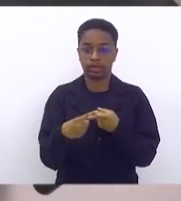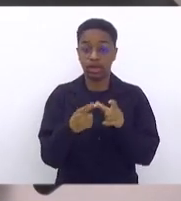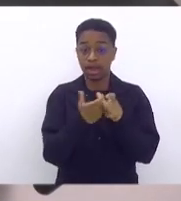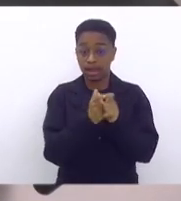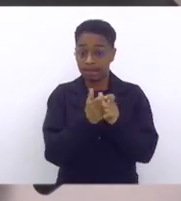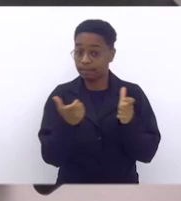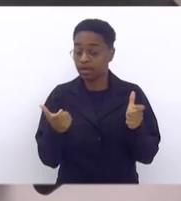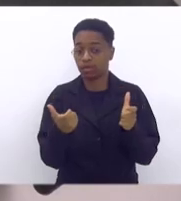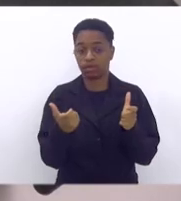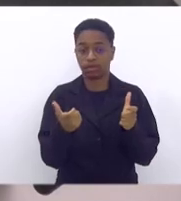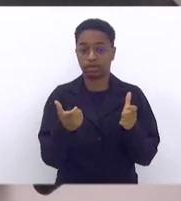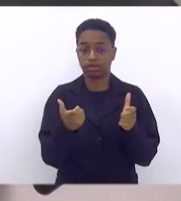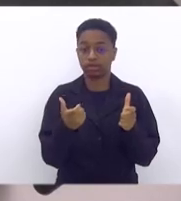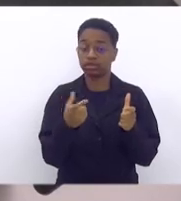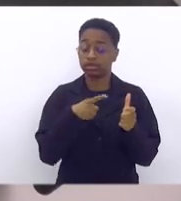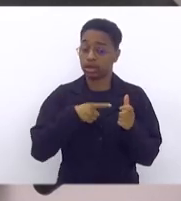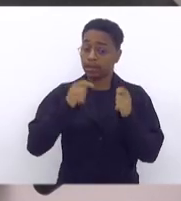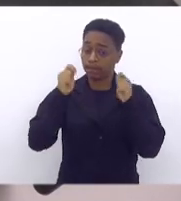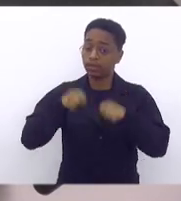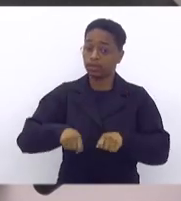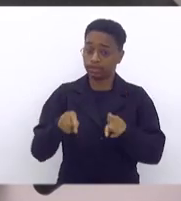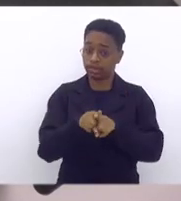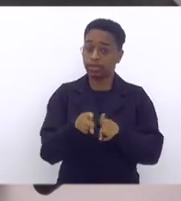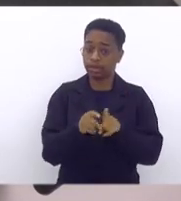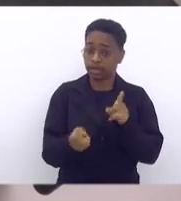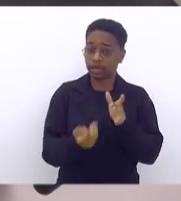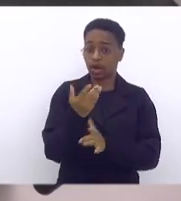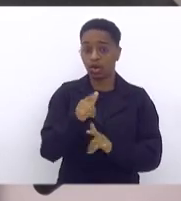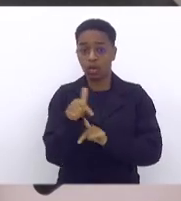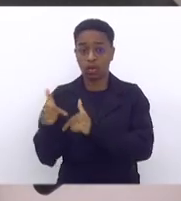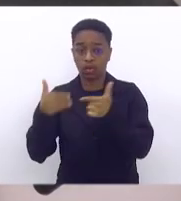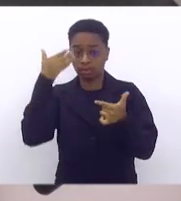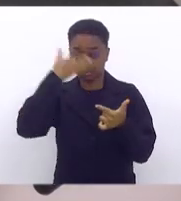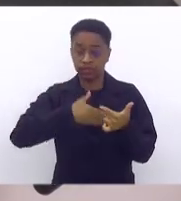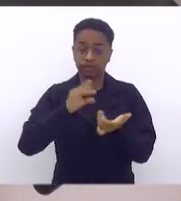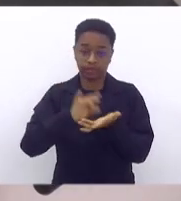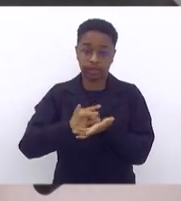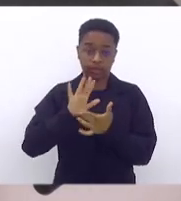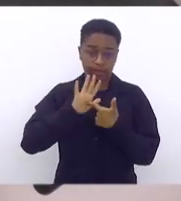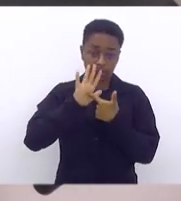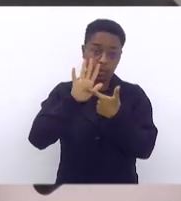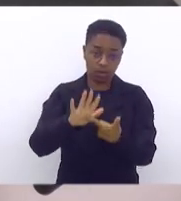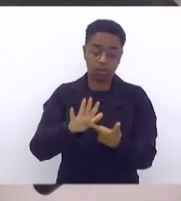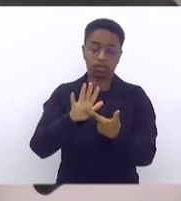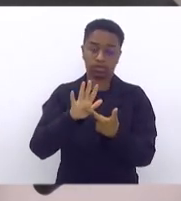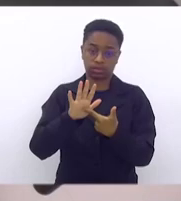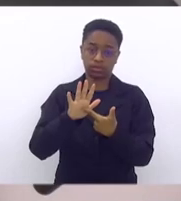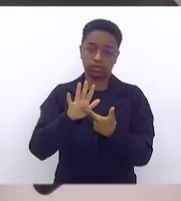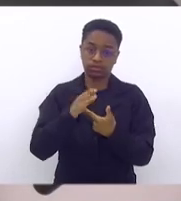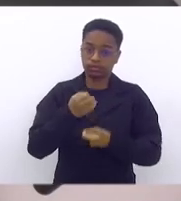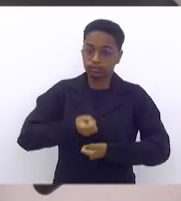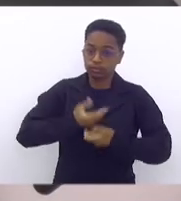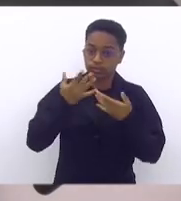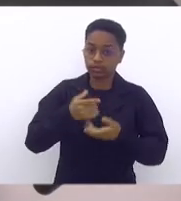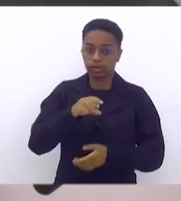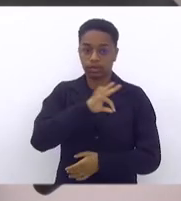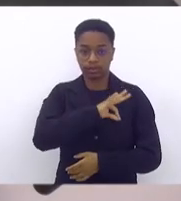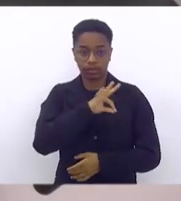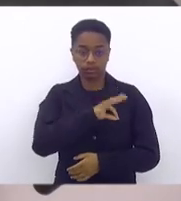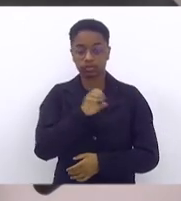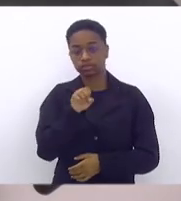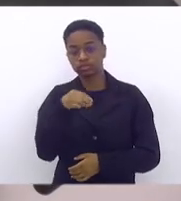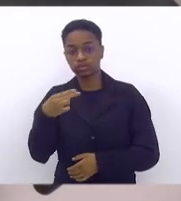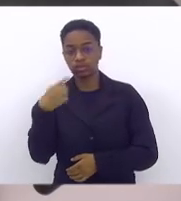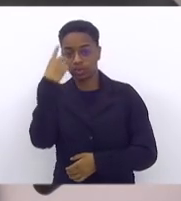maioria dos casos, existe a possibilidade de se produzir outras provas que vão confirmar aquele depoimento policial, ou então